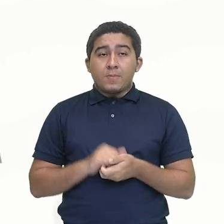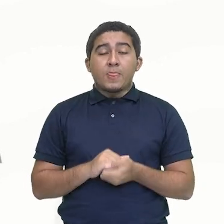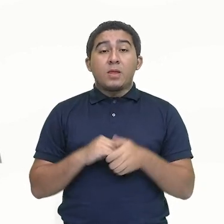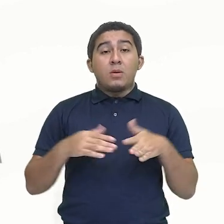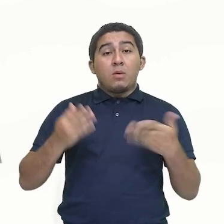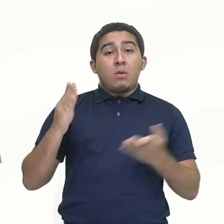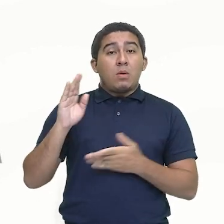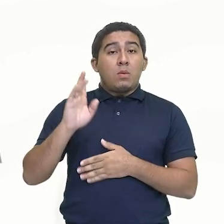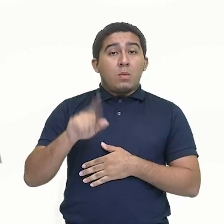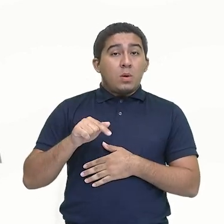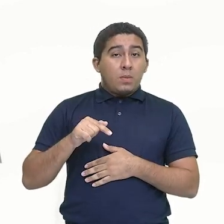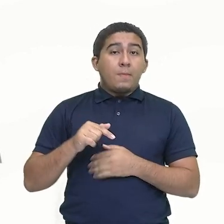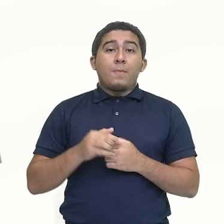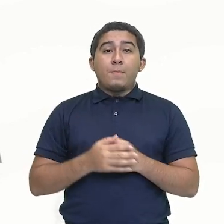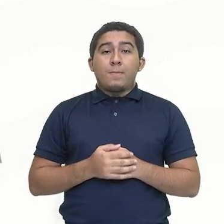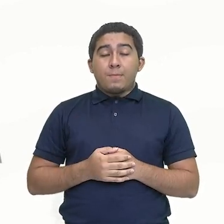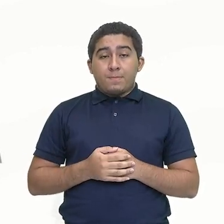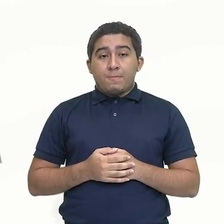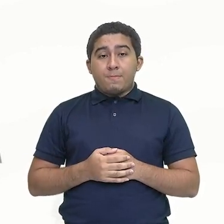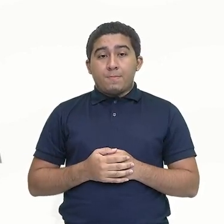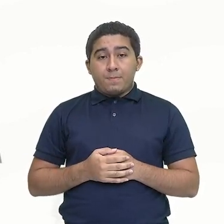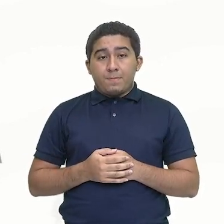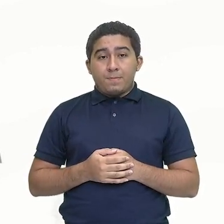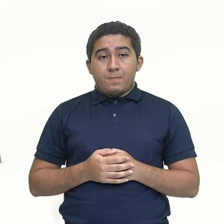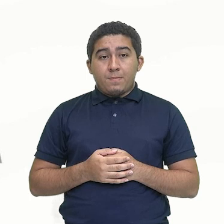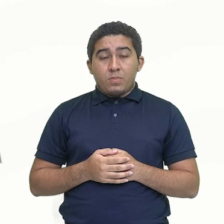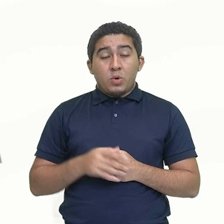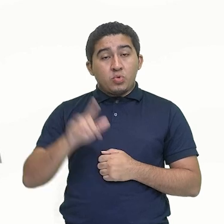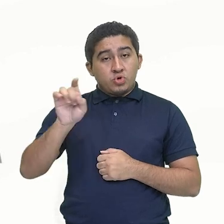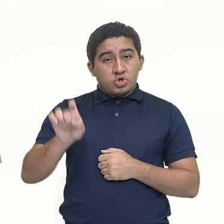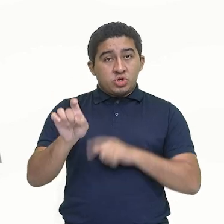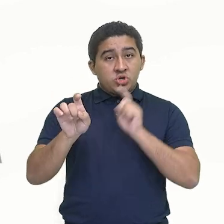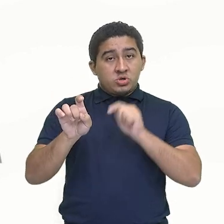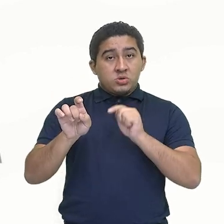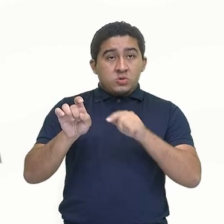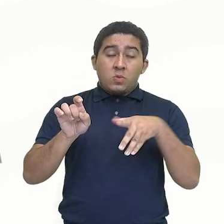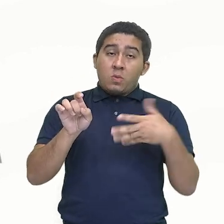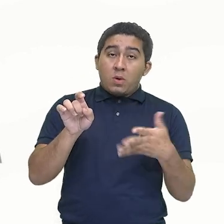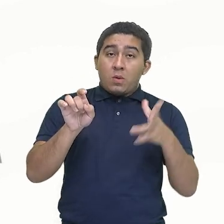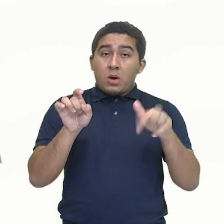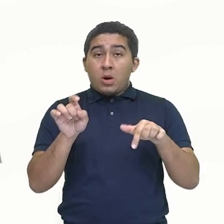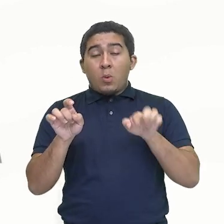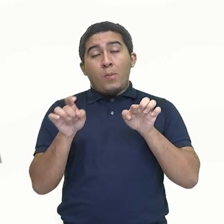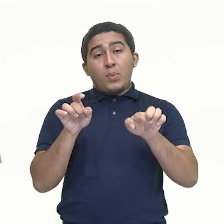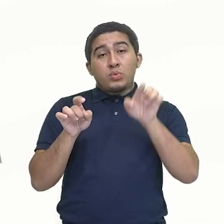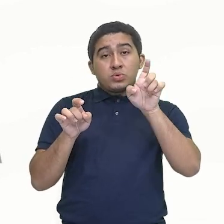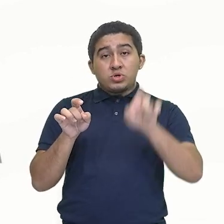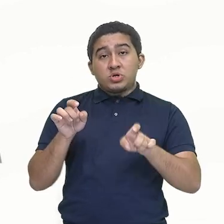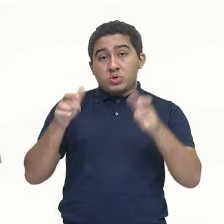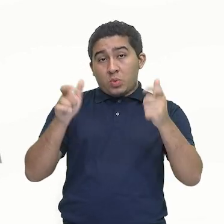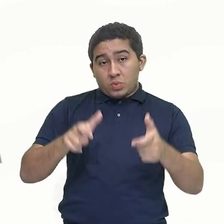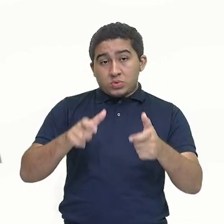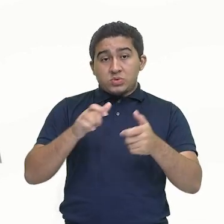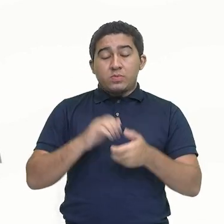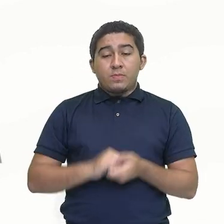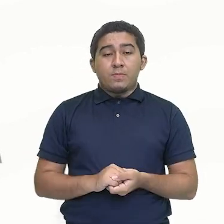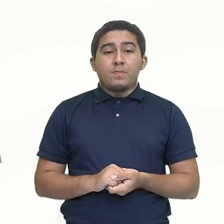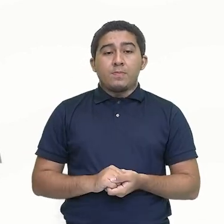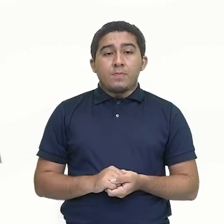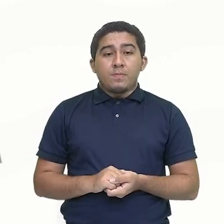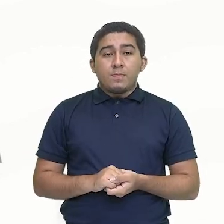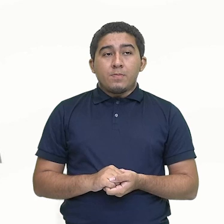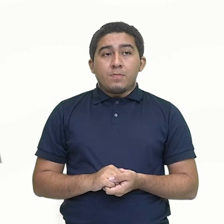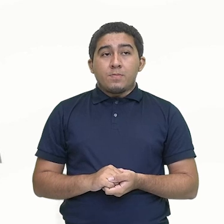vai ser o x dele, né? Quem é o ponto aqui x nesse